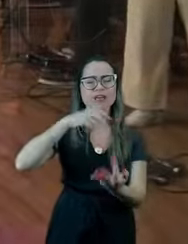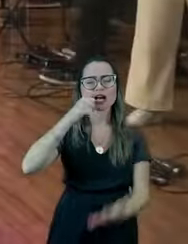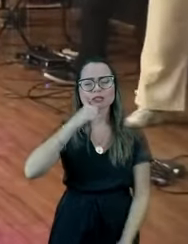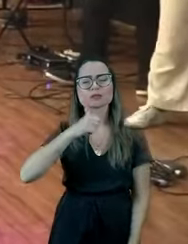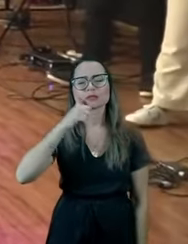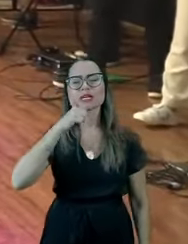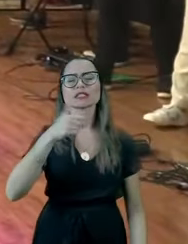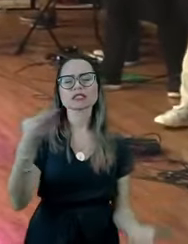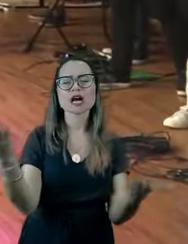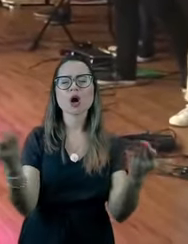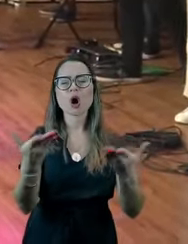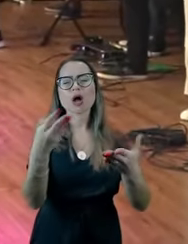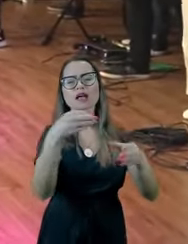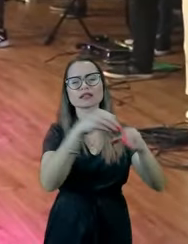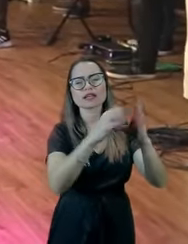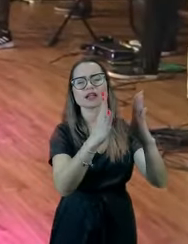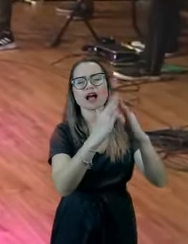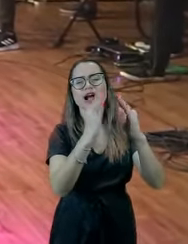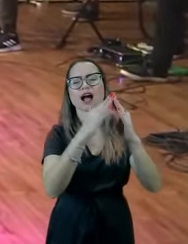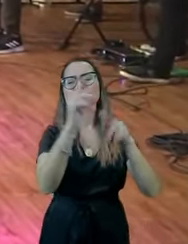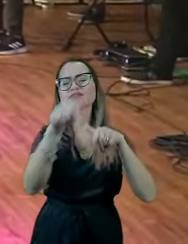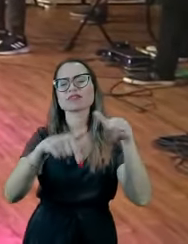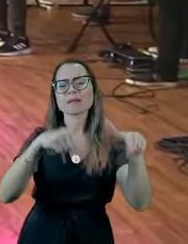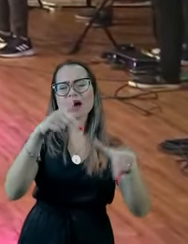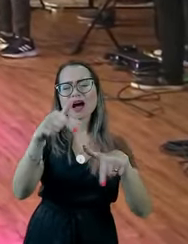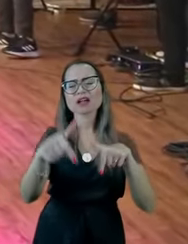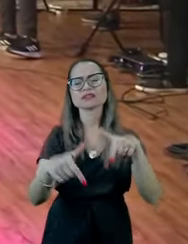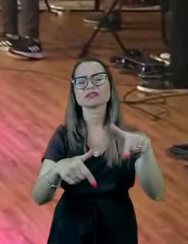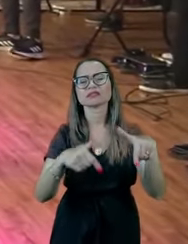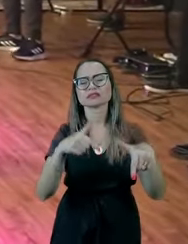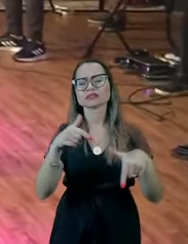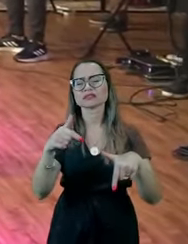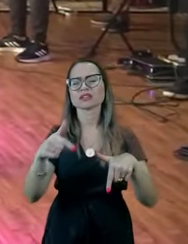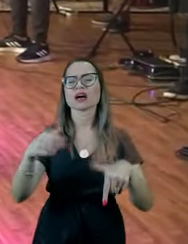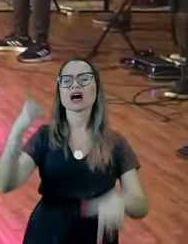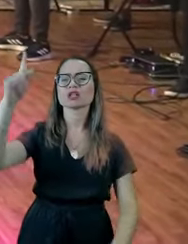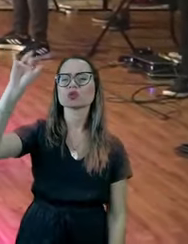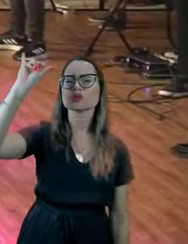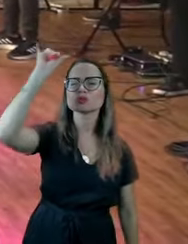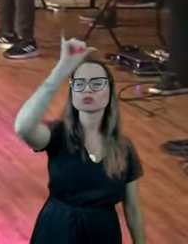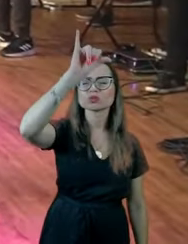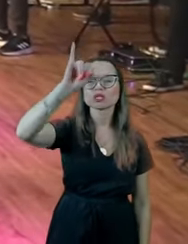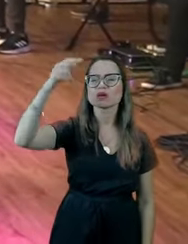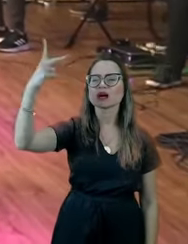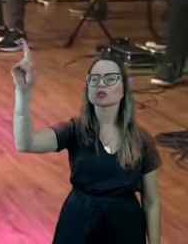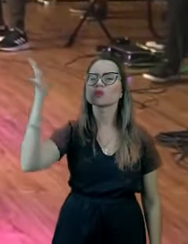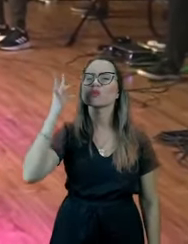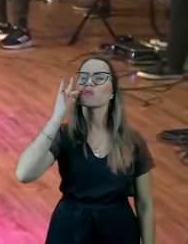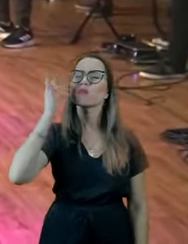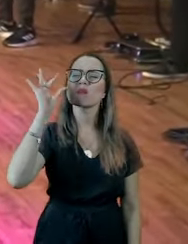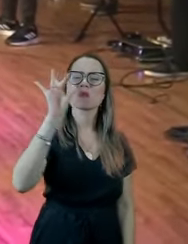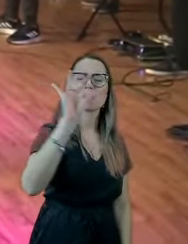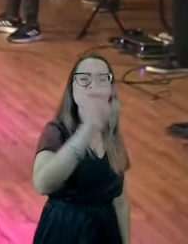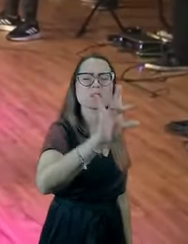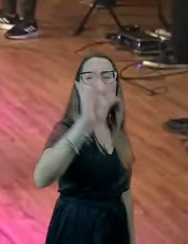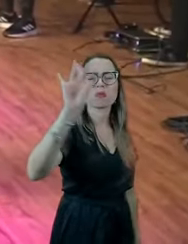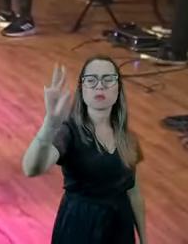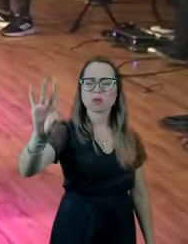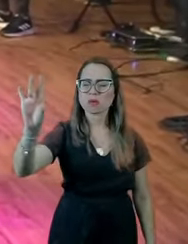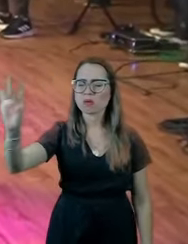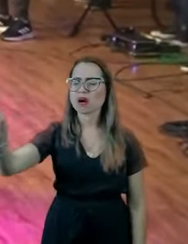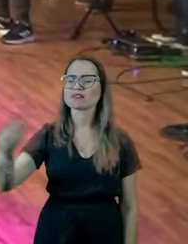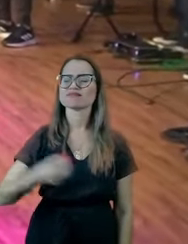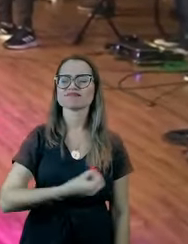que estão agora dentro dos seus lares, nos seus trabalhos. A Tua unção, a Tua presença começa a invadir as